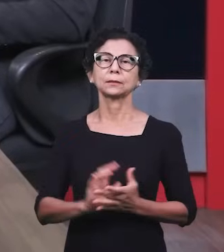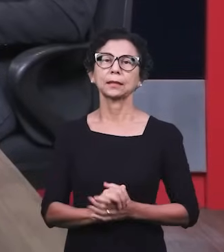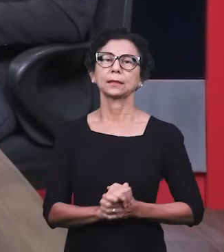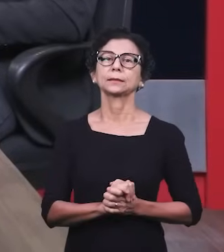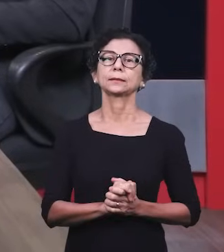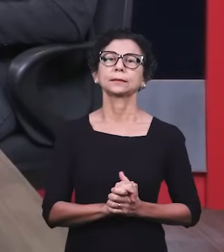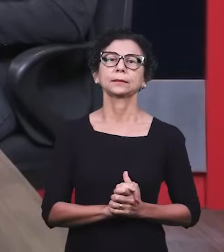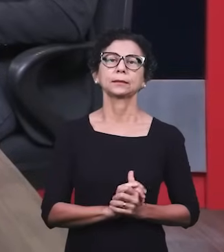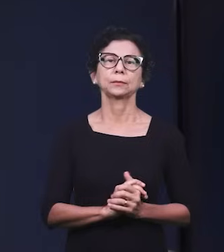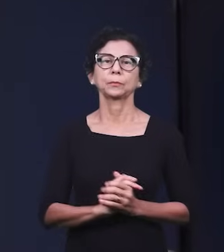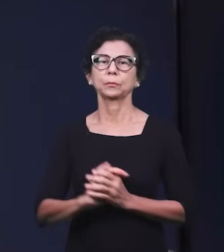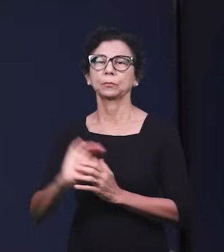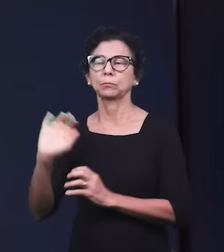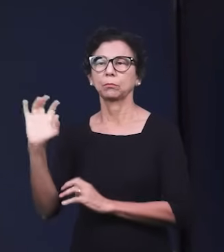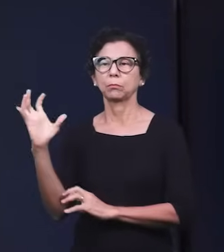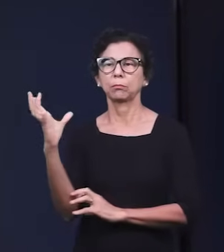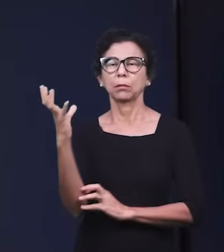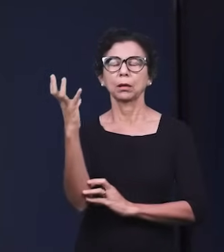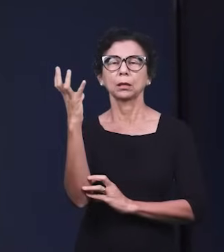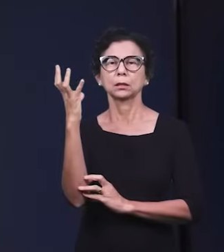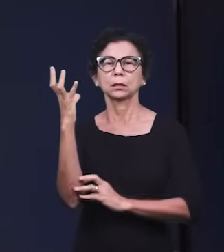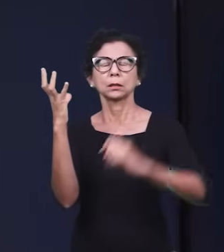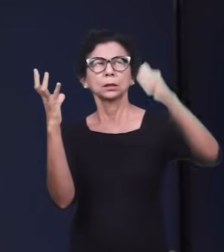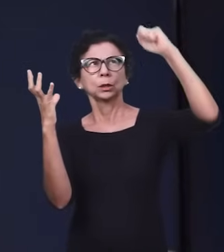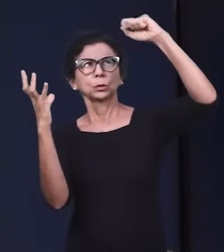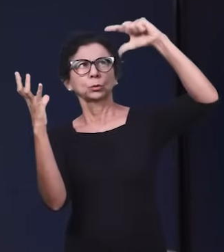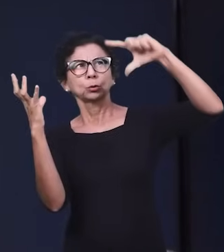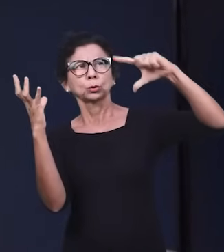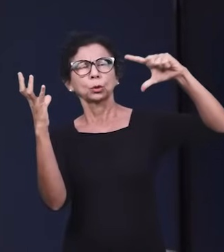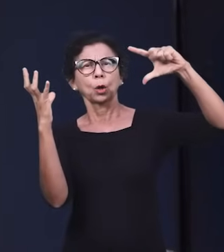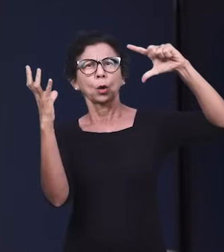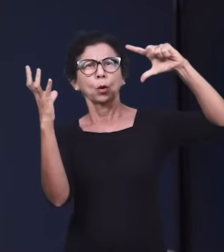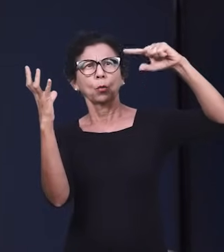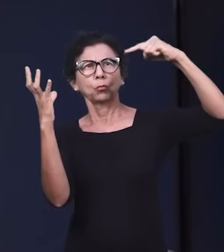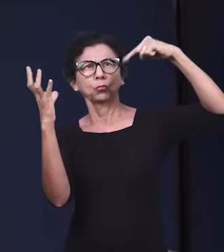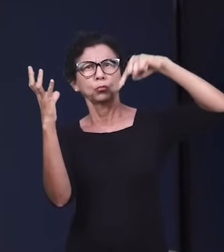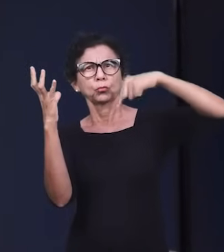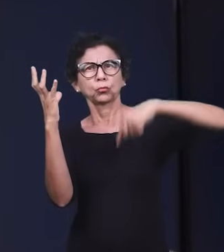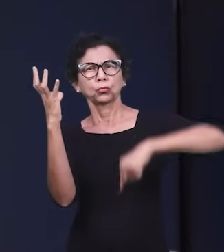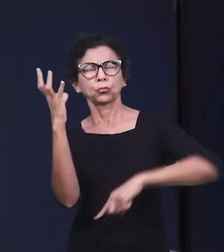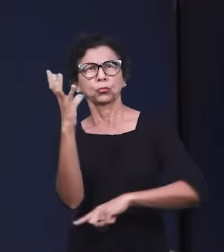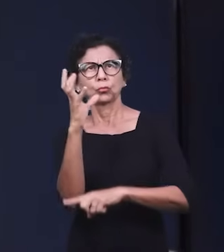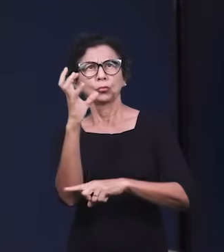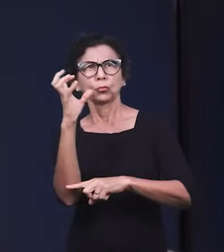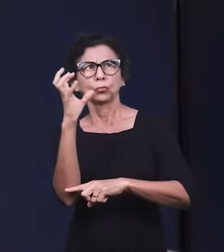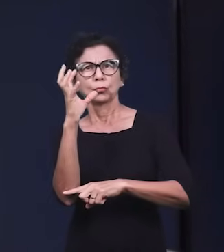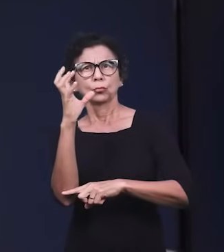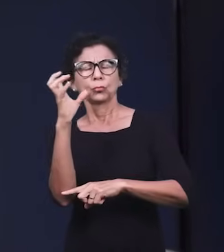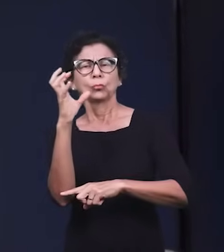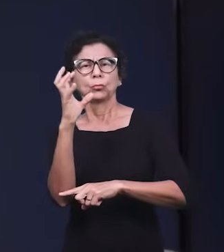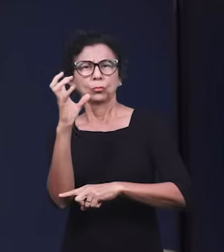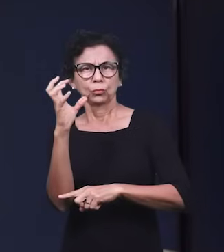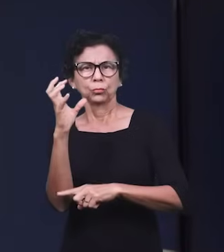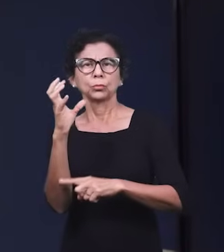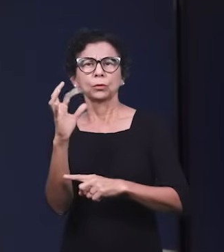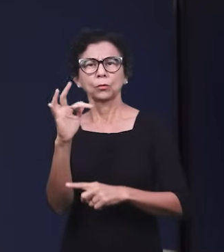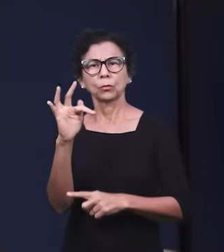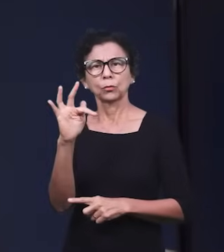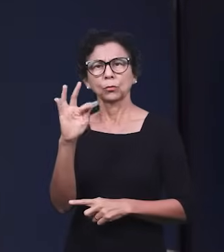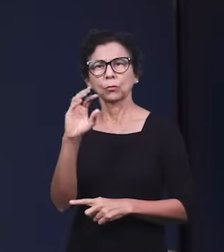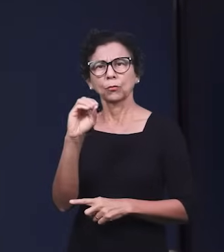grande desse grande processo que somente né as plantas ela as plantas como você disse algumas